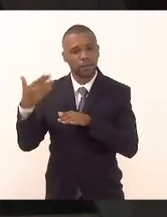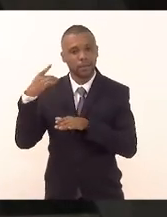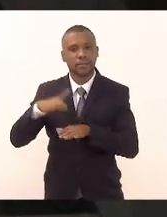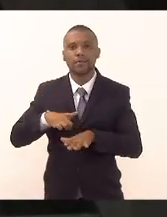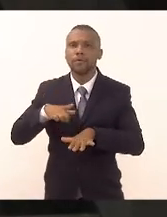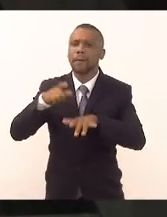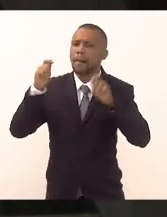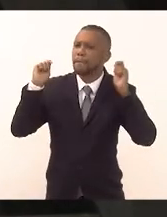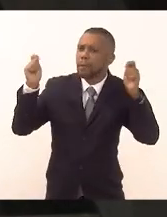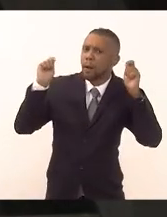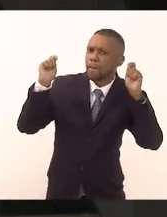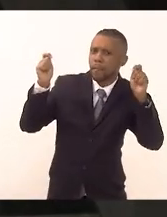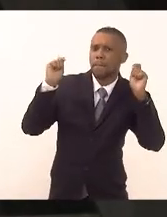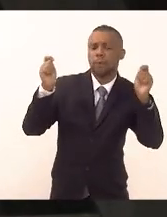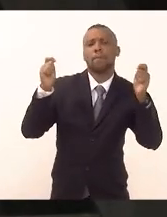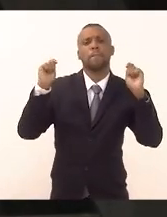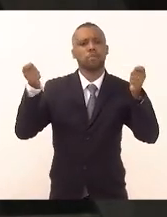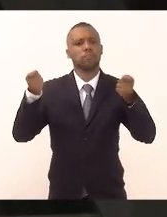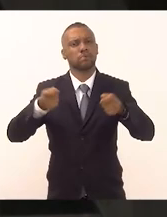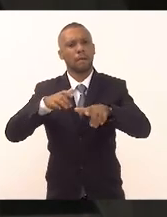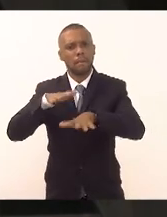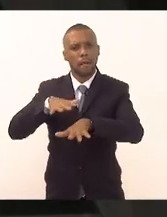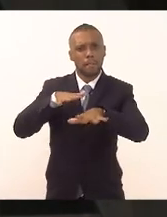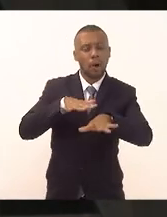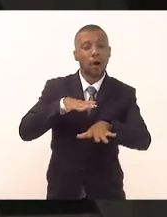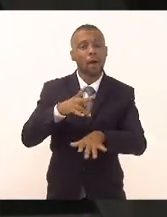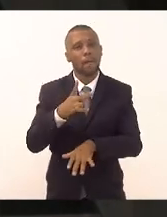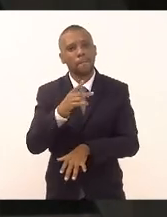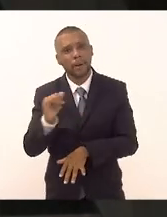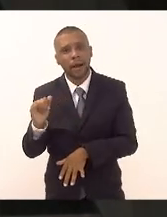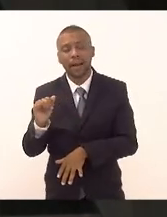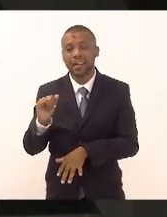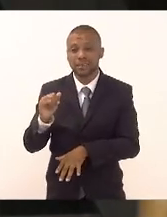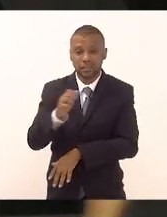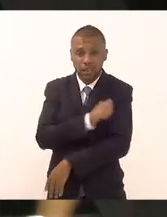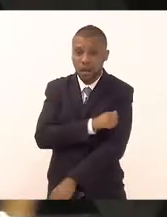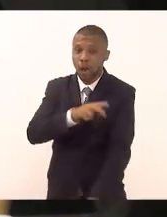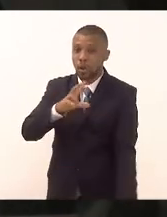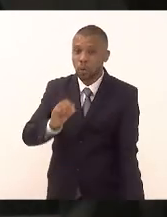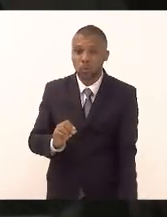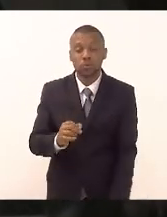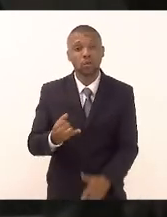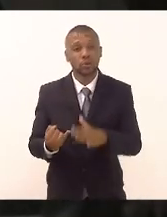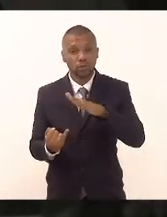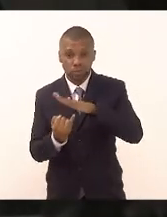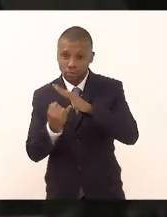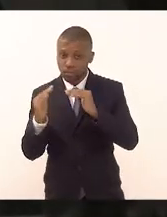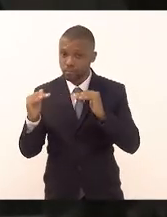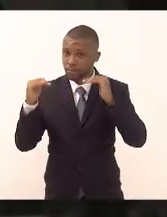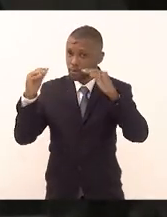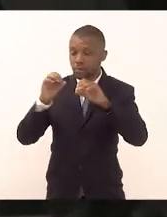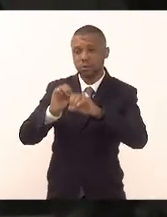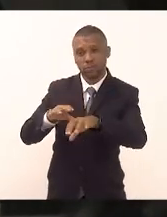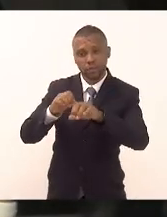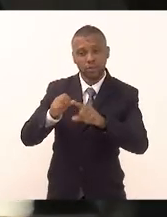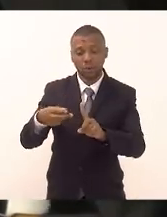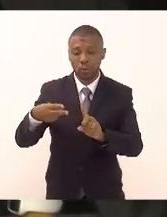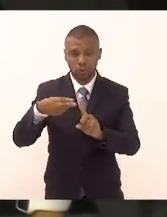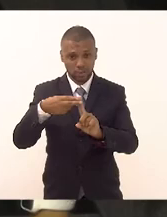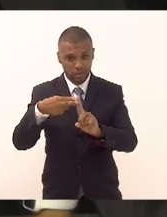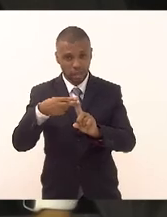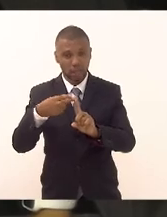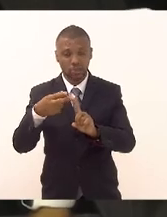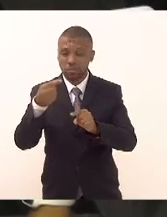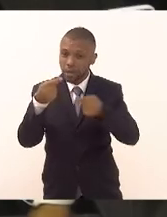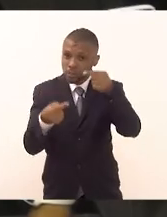na Assembleia, de par de alunos do ISERGE, do Instituto Superior de Educação do Rio de Janeiro, com uma pauta